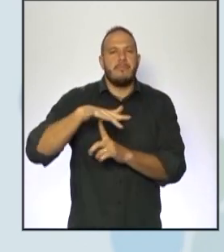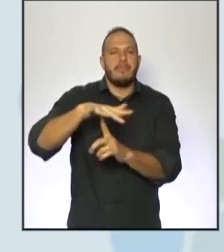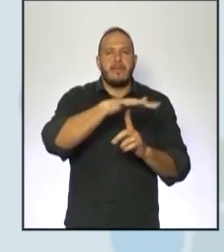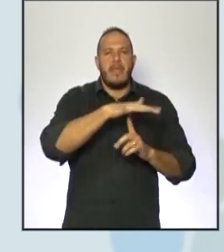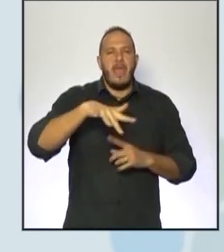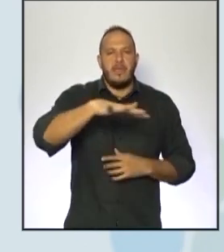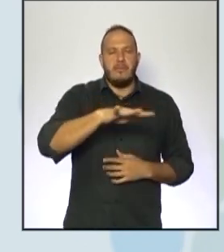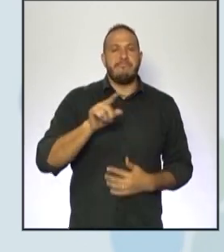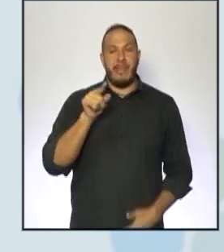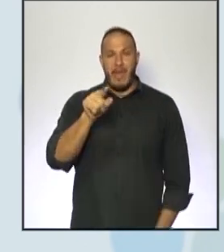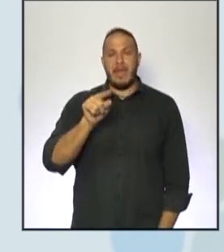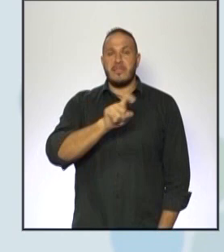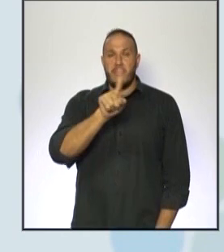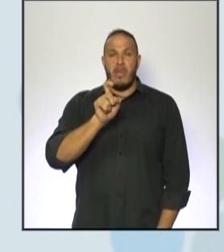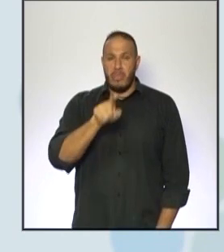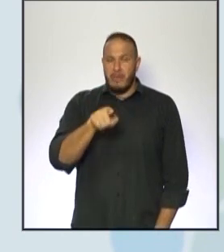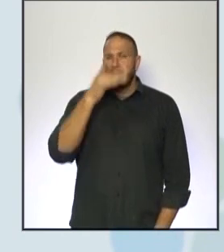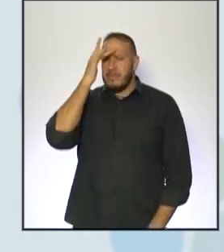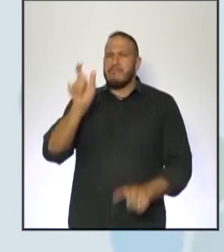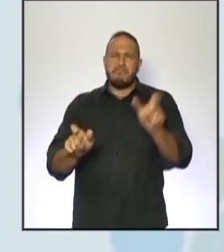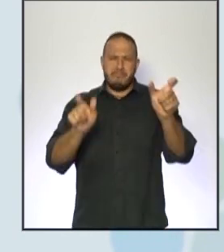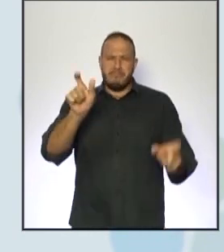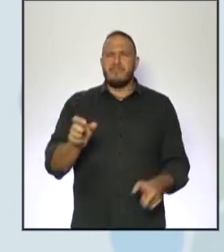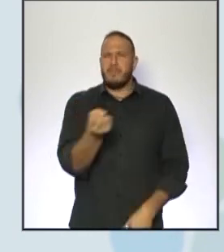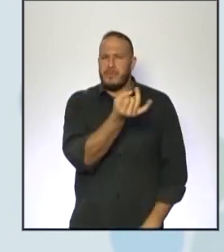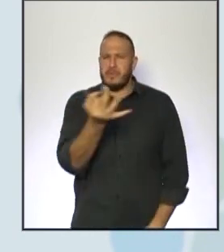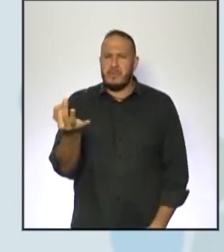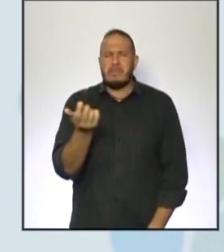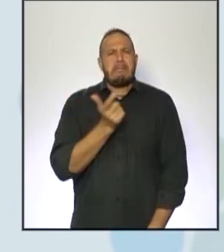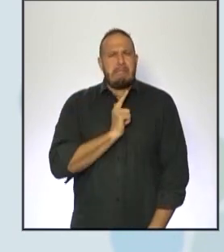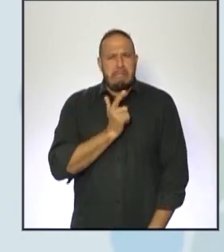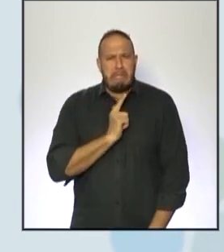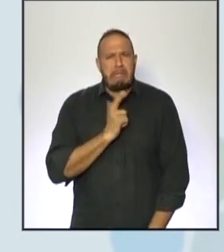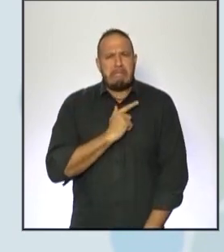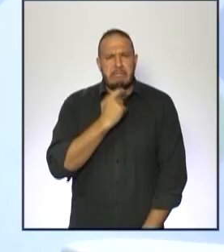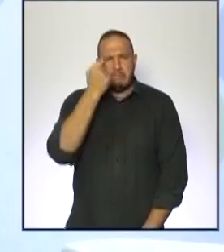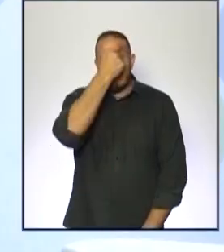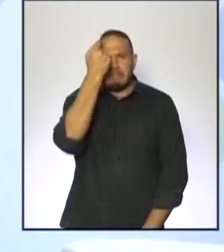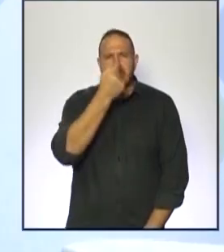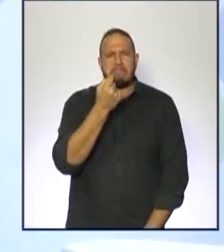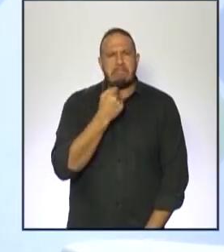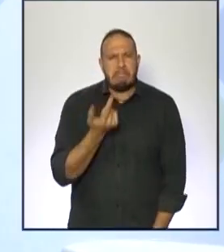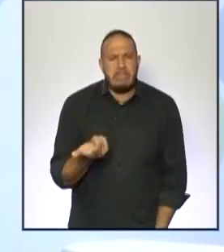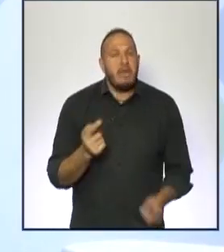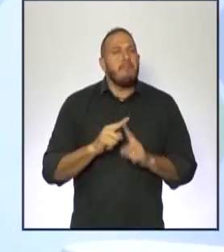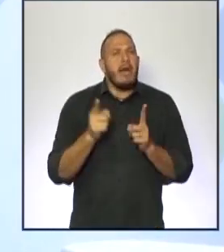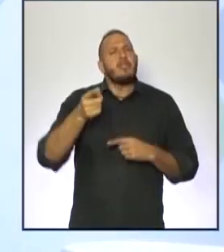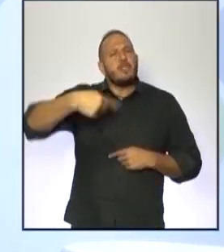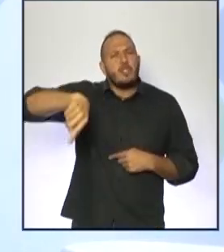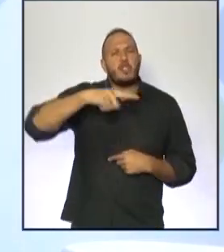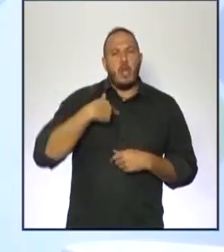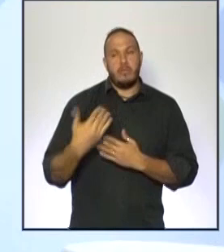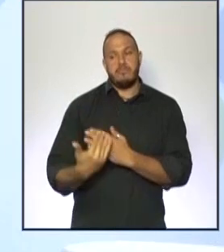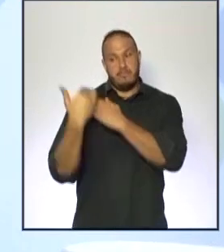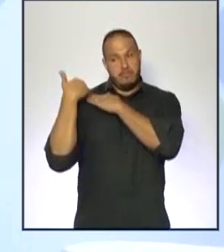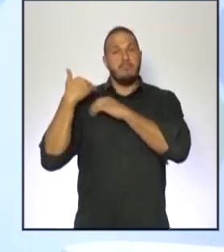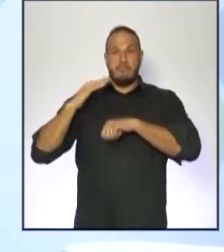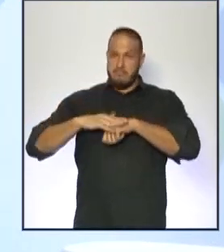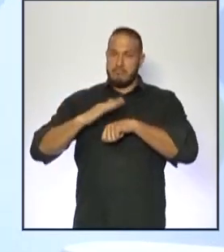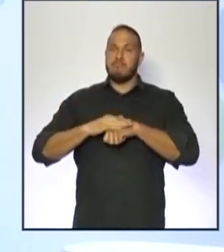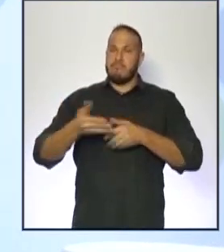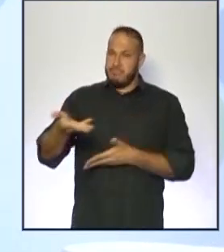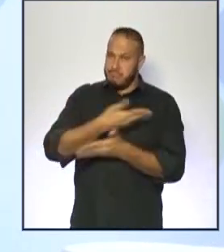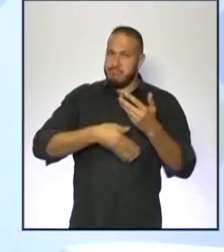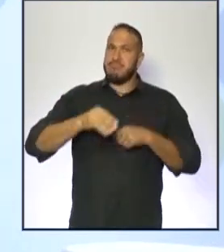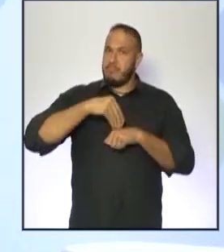Essa é uma dúvida que muitas pessoas têm. E todos nós temos o papel de multiplicadores da